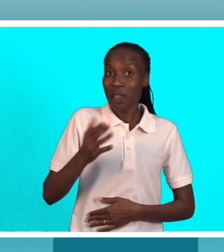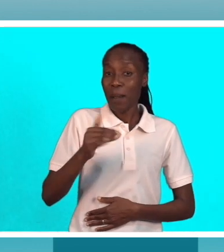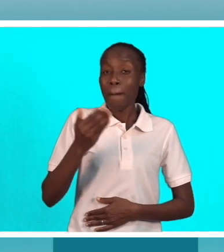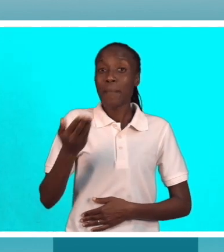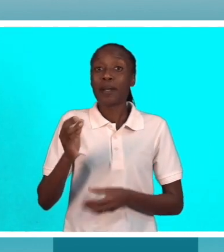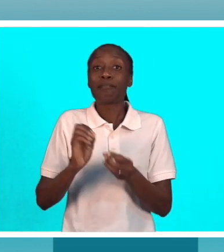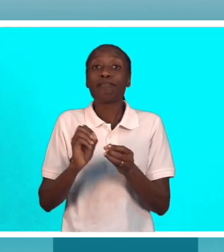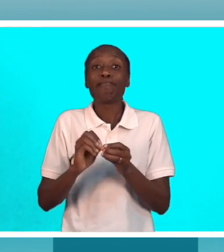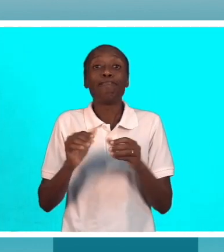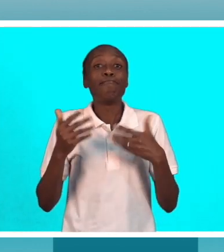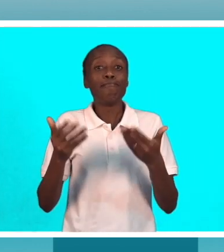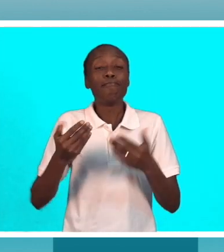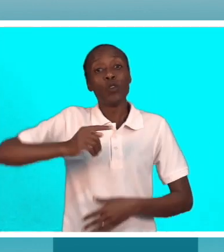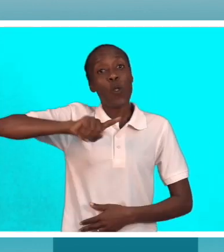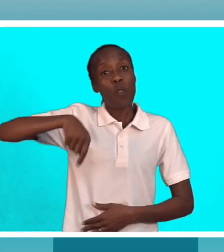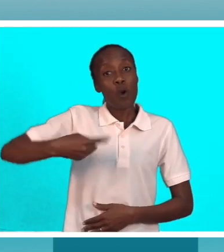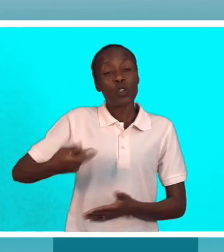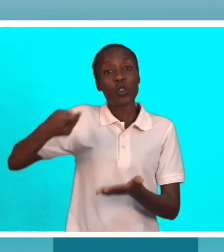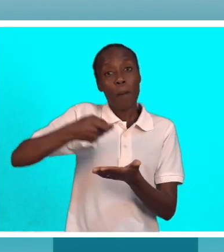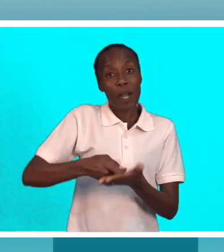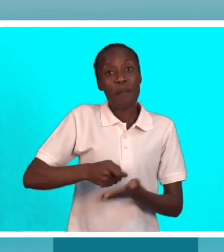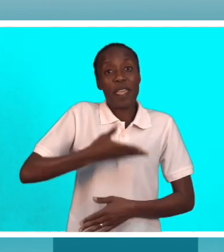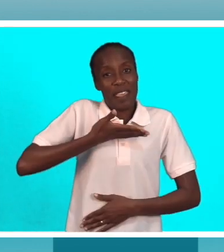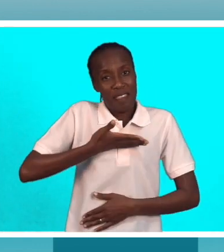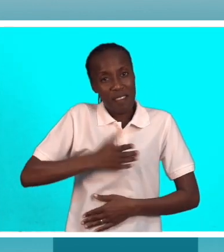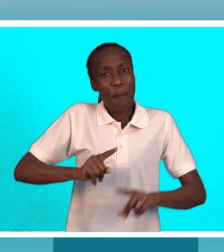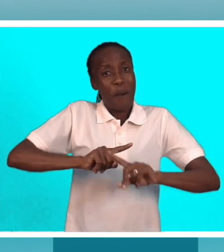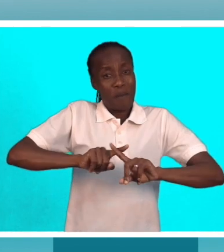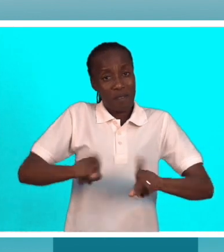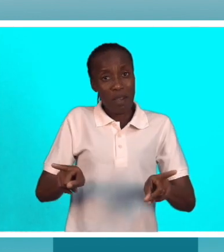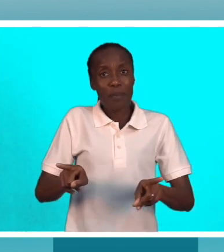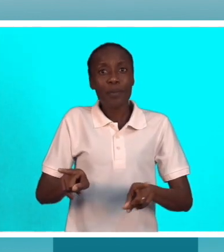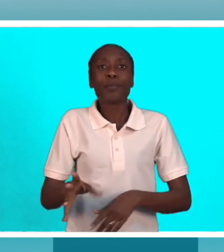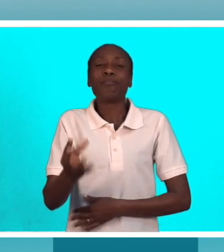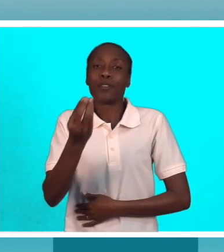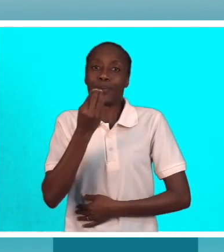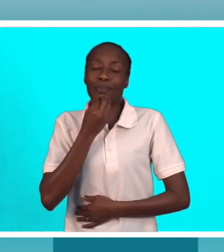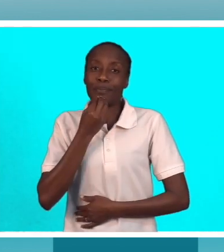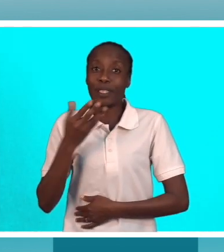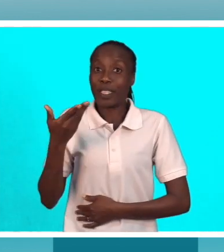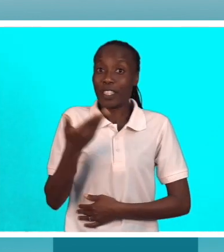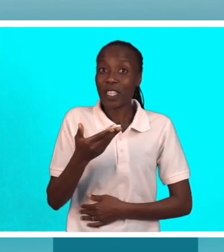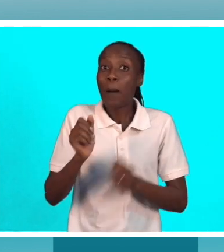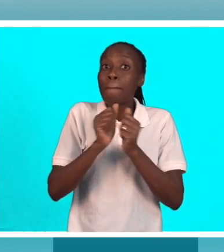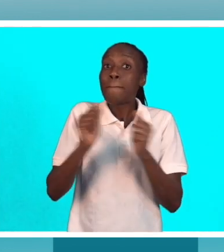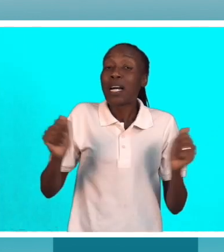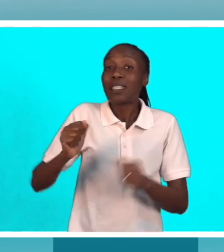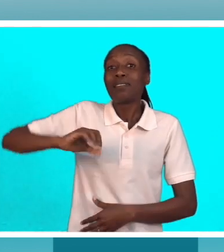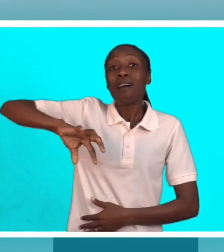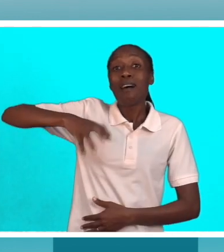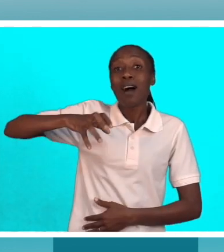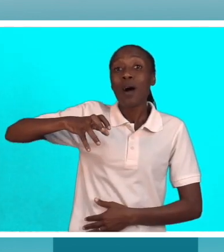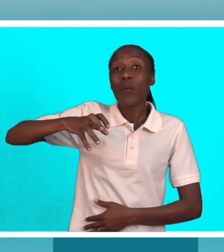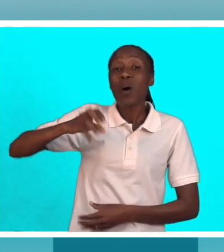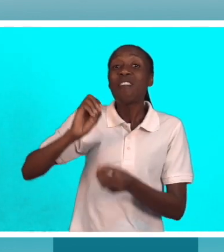nós compramos, queremos consumir naquele exato momento, enquanto não sabemos qual é a proveniência da água, pode